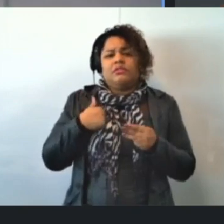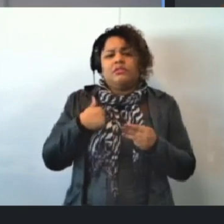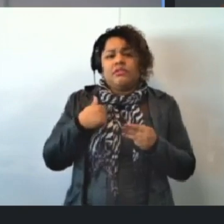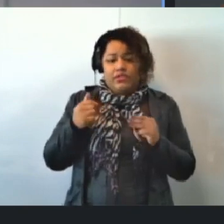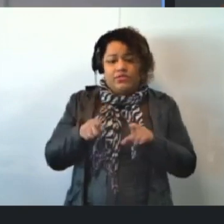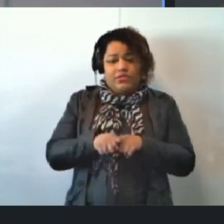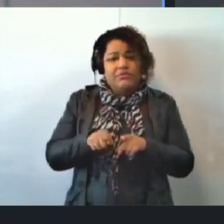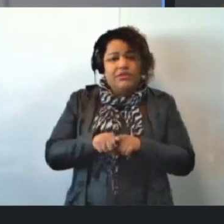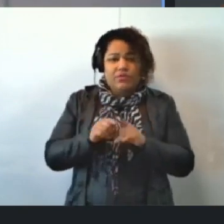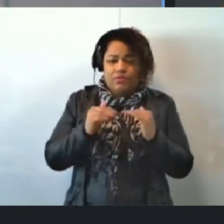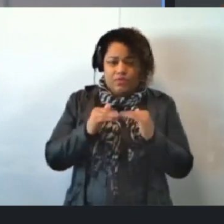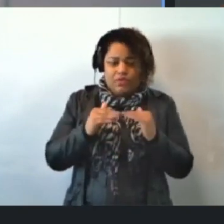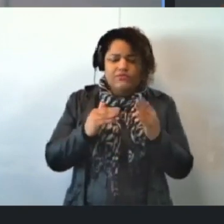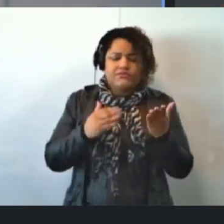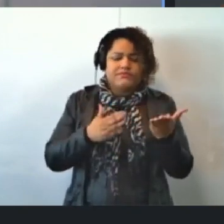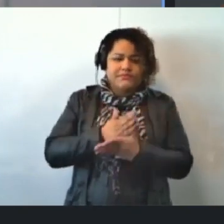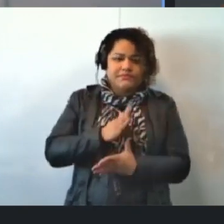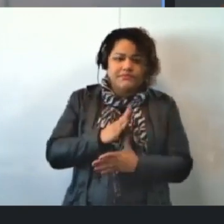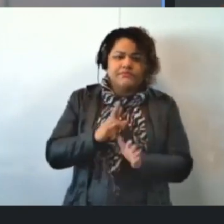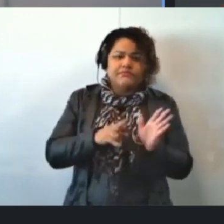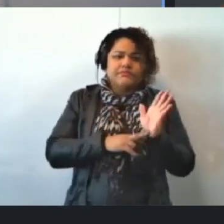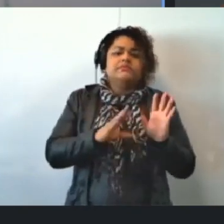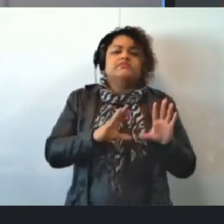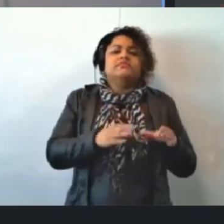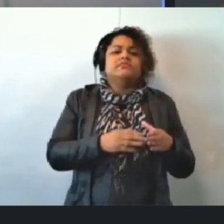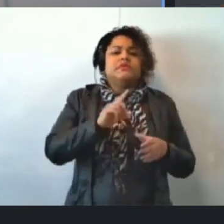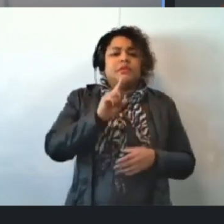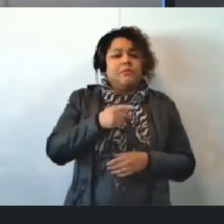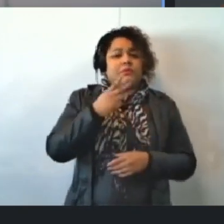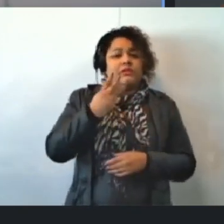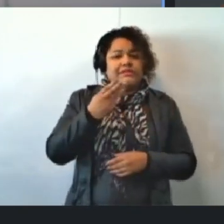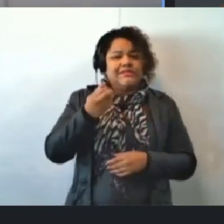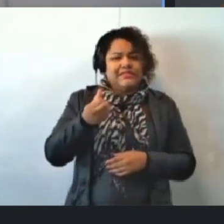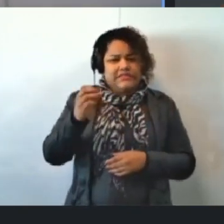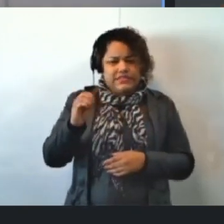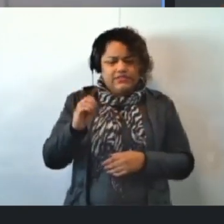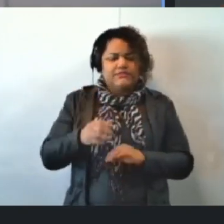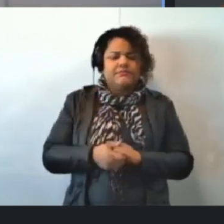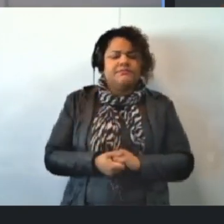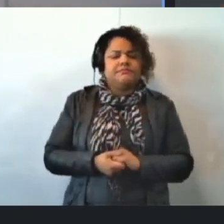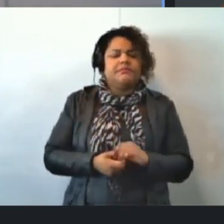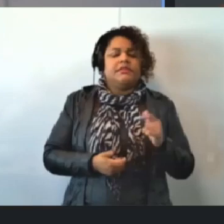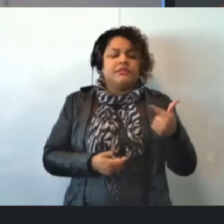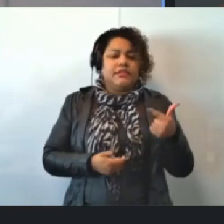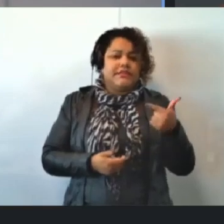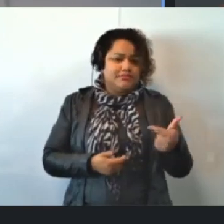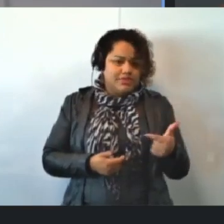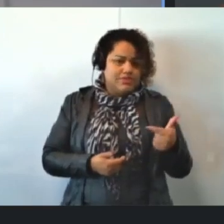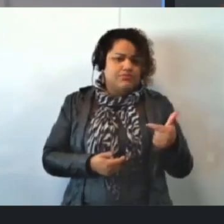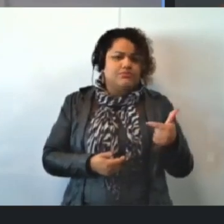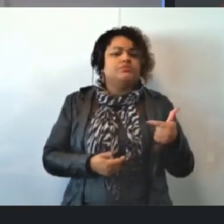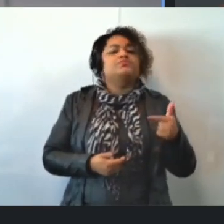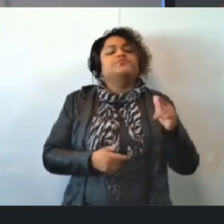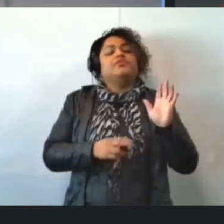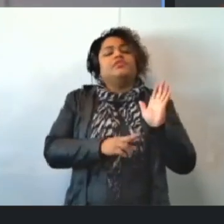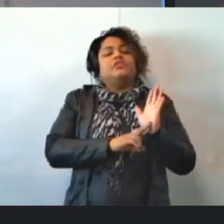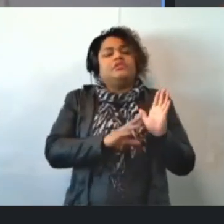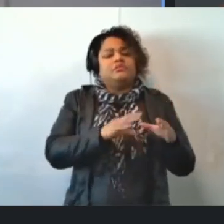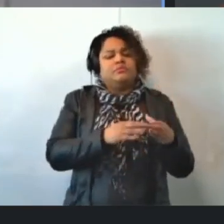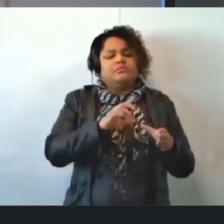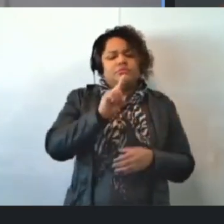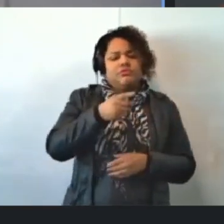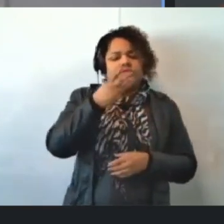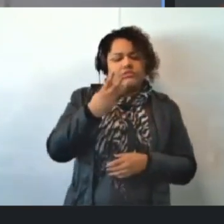Está aprovado o requerimento de comissão 1360. 12º, requerimento de comissão 1363 de 24, uma visita